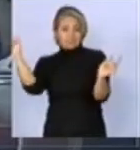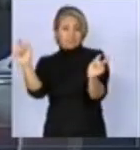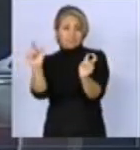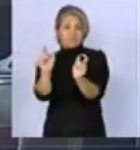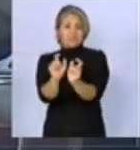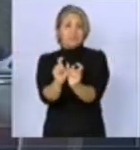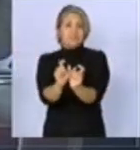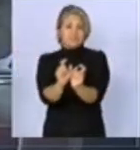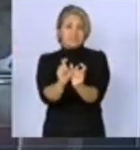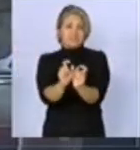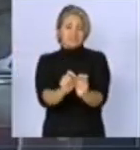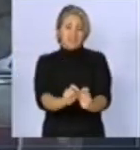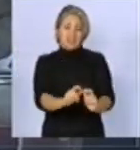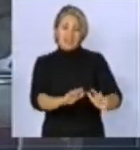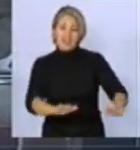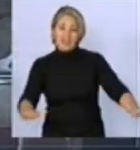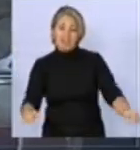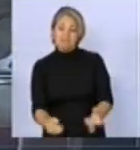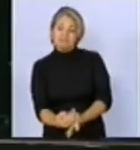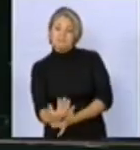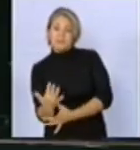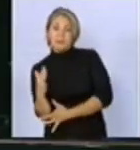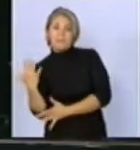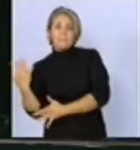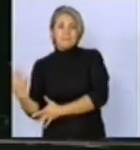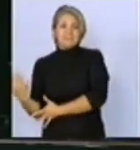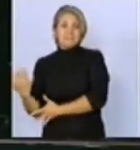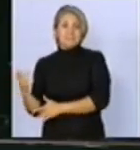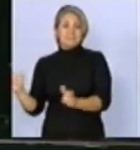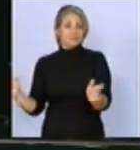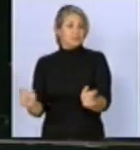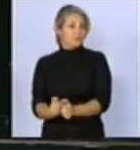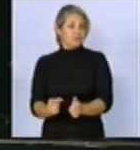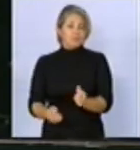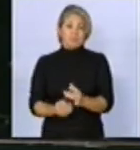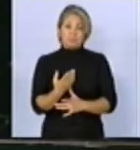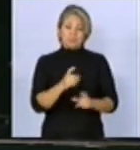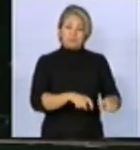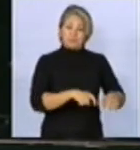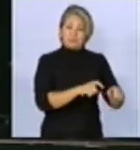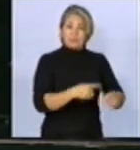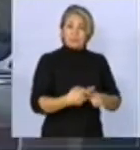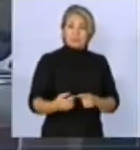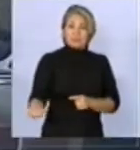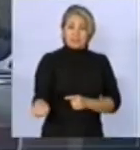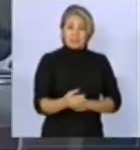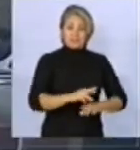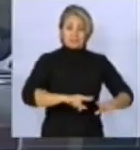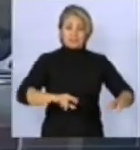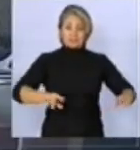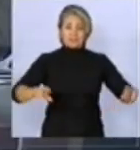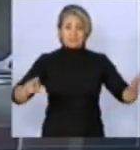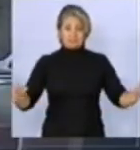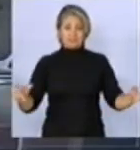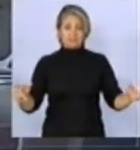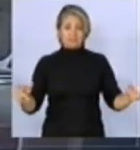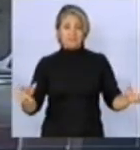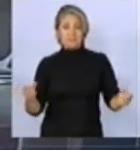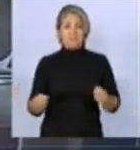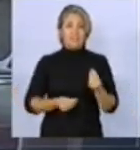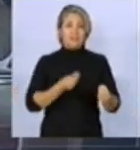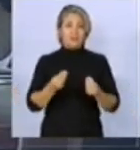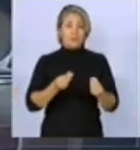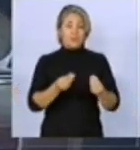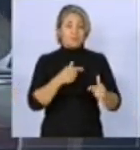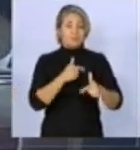vamos assim da área plantada não houve ainda diminuição da produção porque houve compensação nas novas variedades e nos métodos